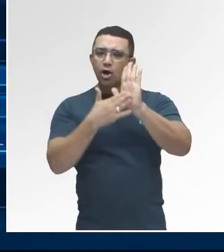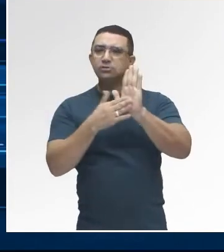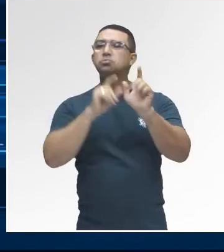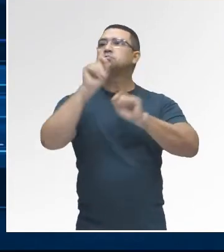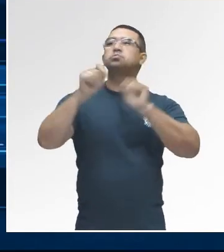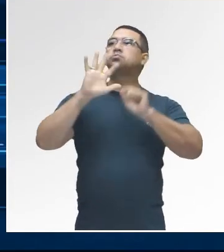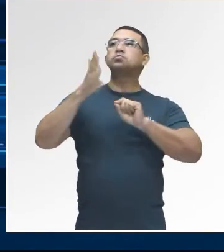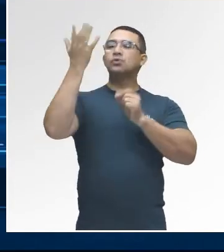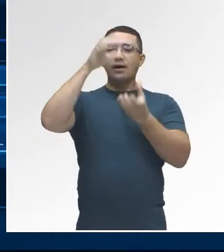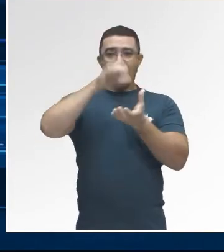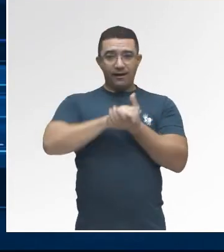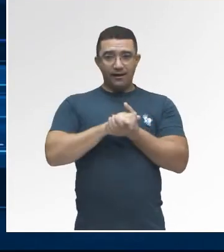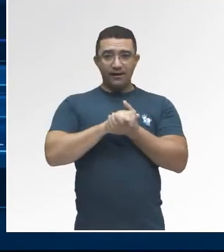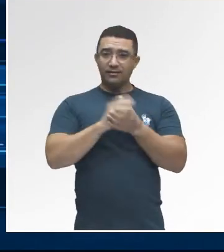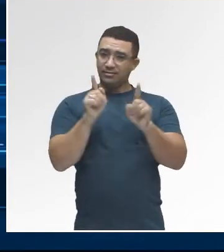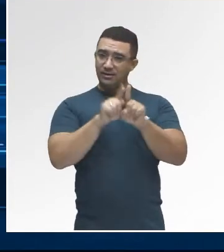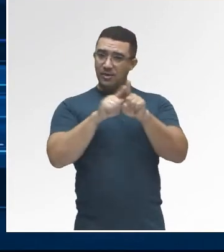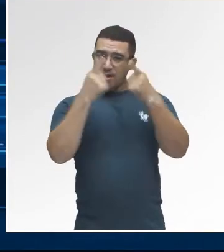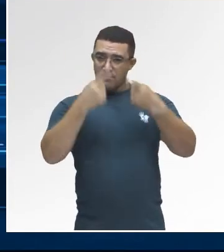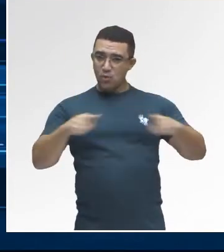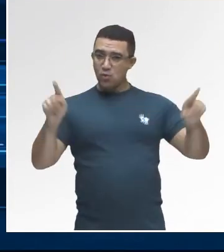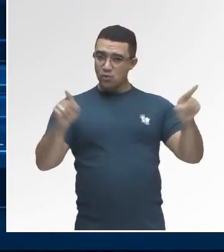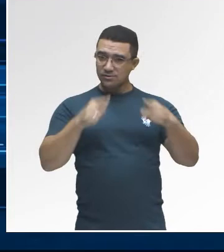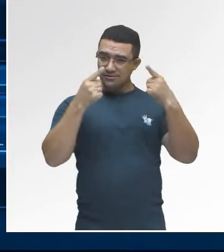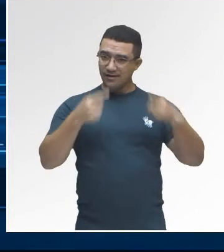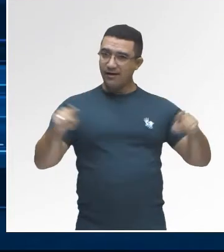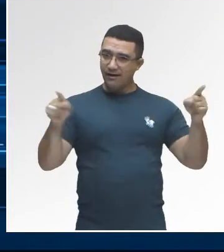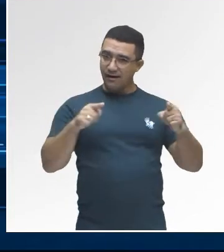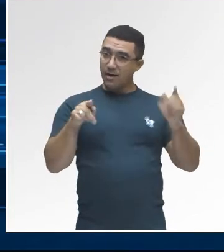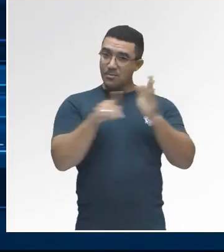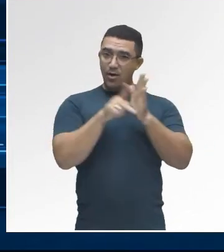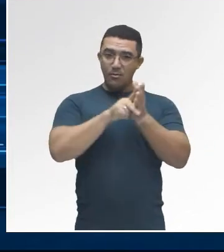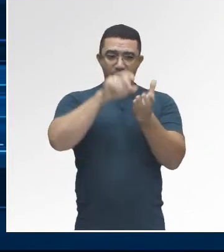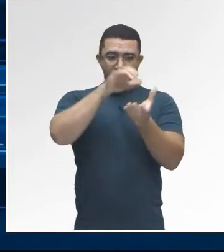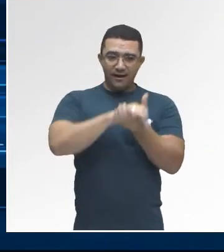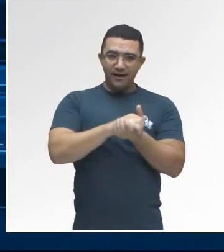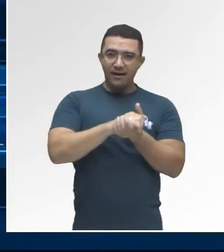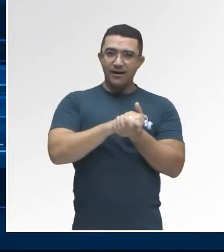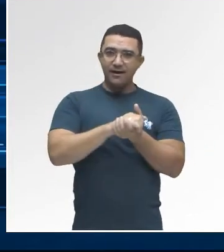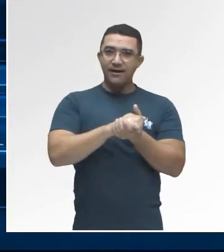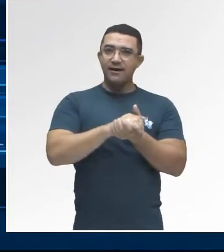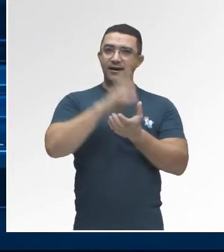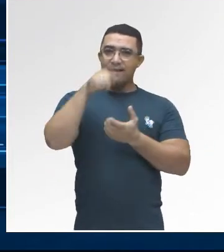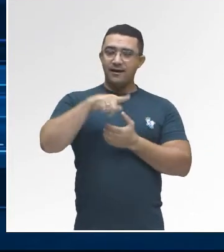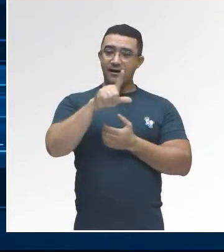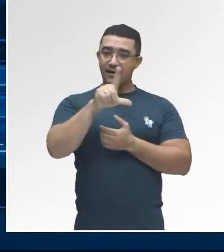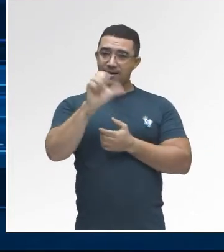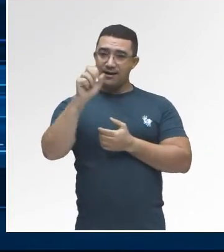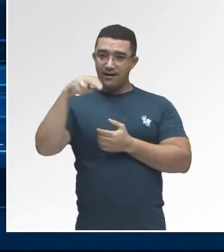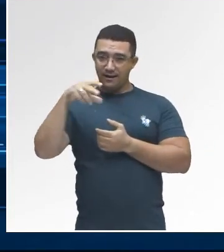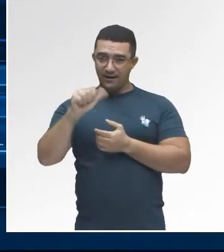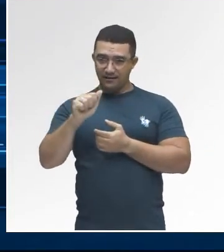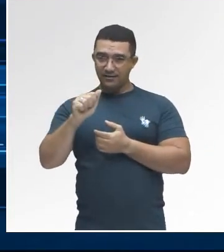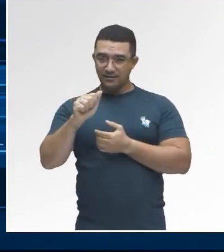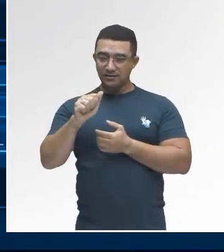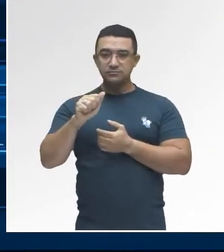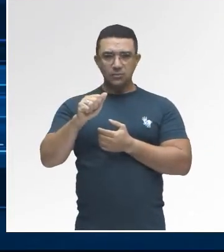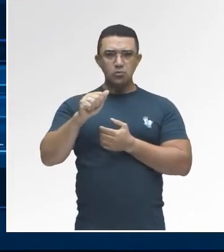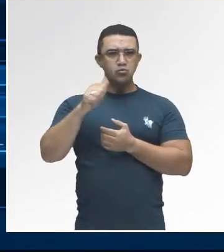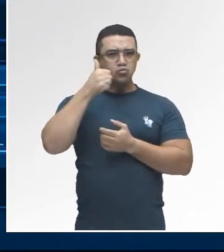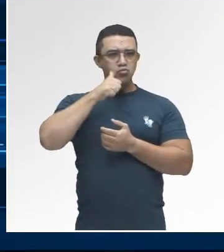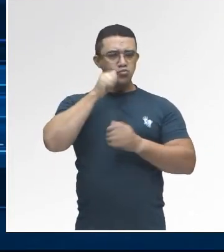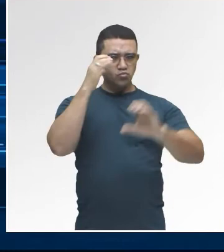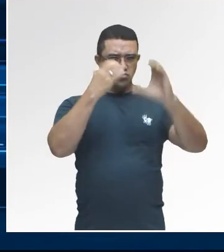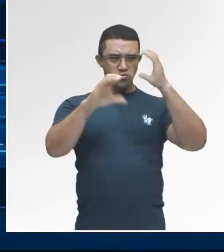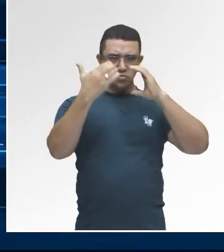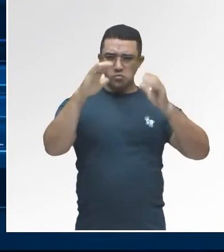que a trilha sonora da festa de casamento toda era do álbum da Lana Del Rey, que é uma cantora muito famosa, né? E que